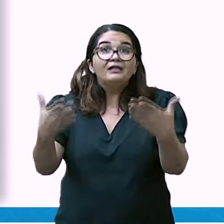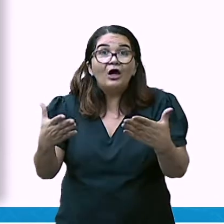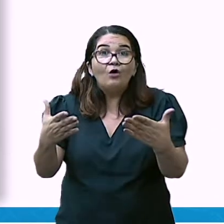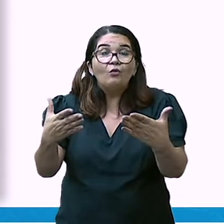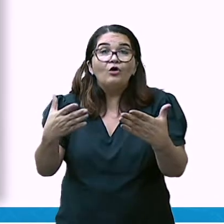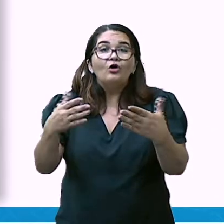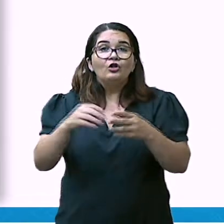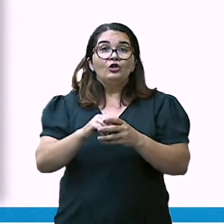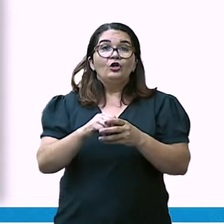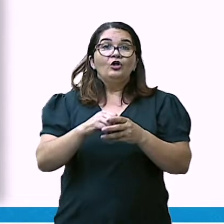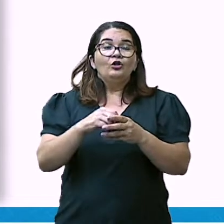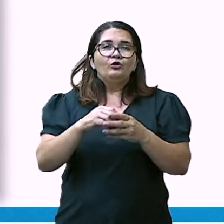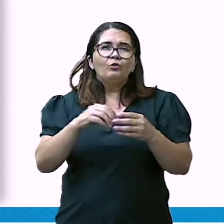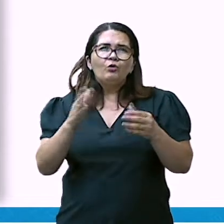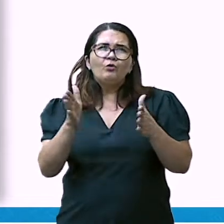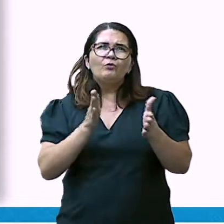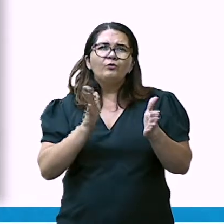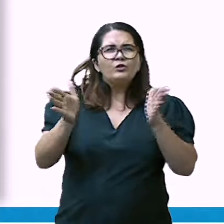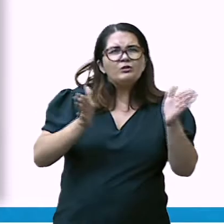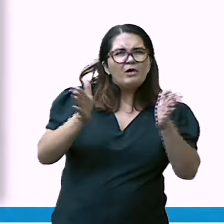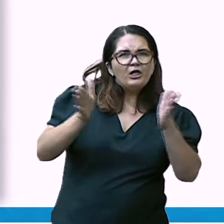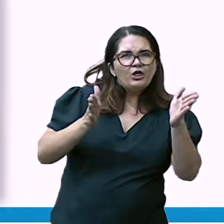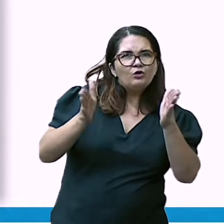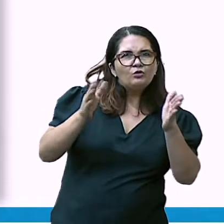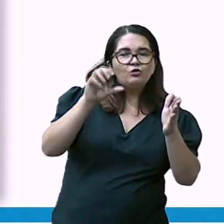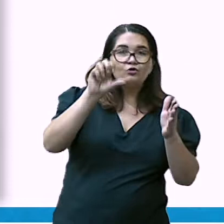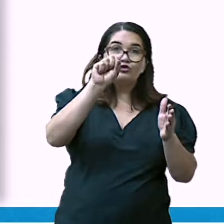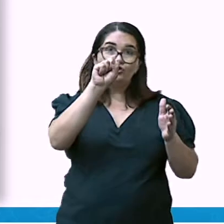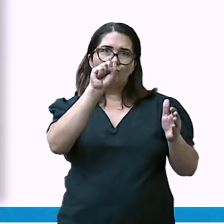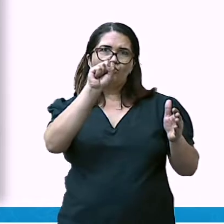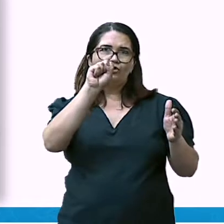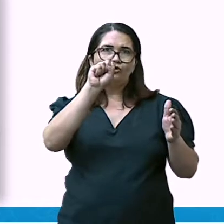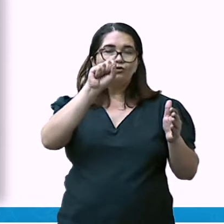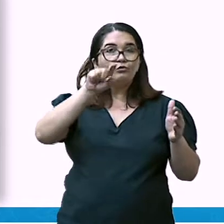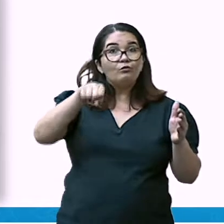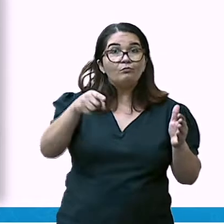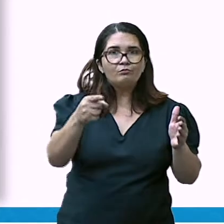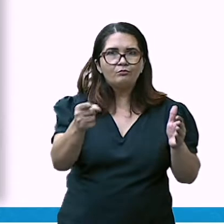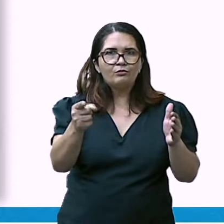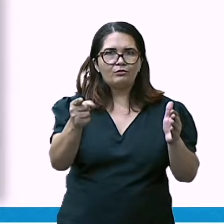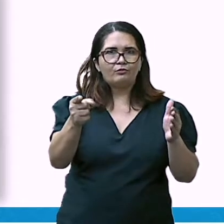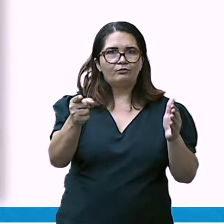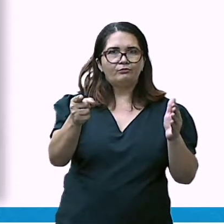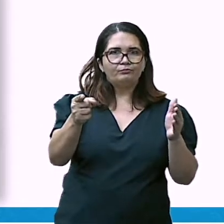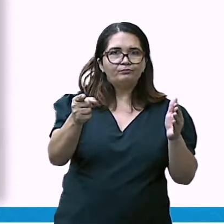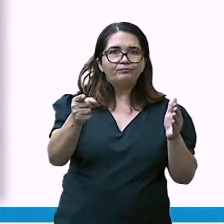8.000 a 5.000 antes de Cristo.